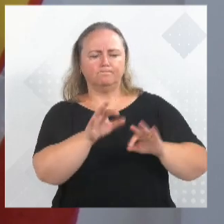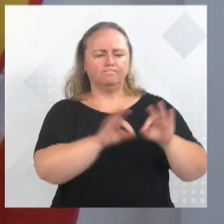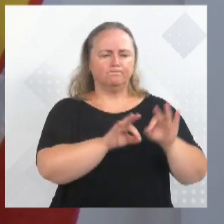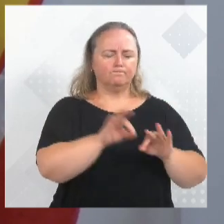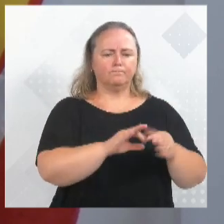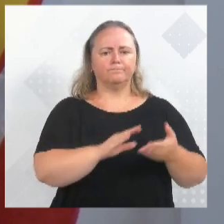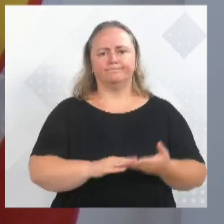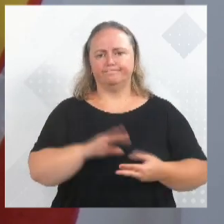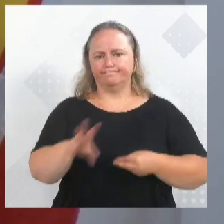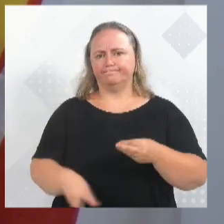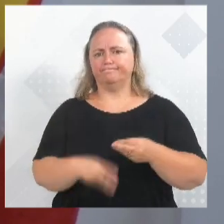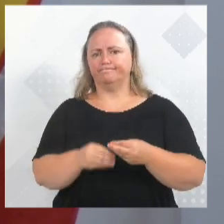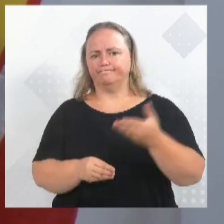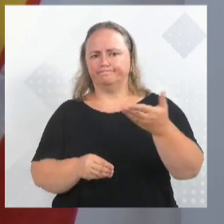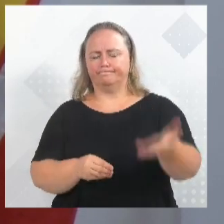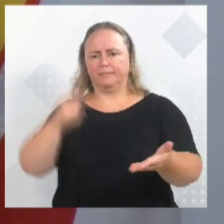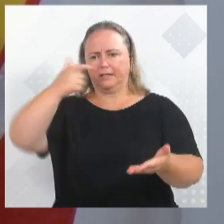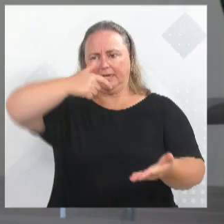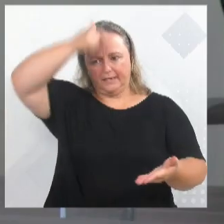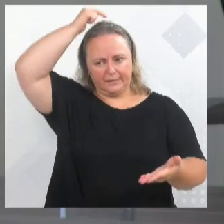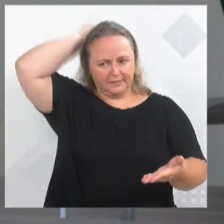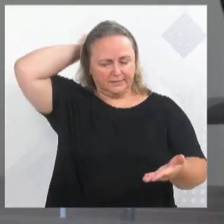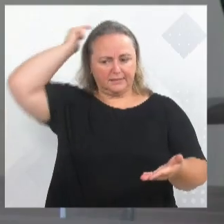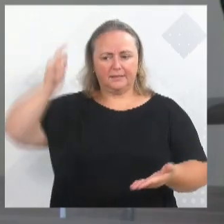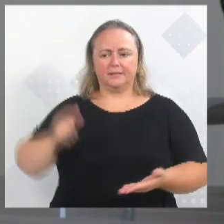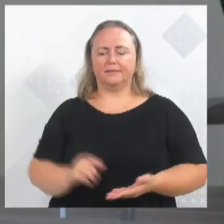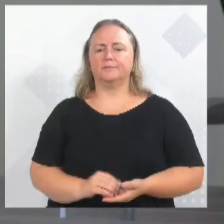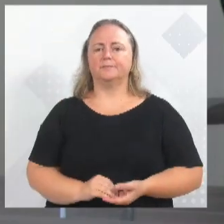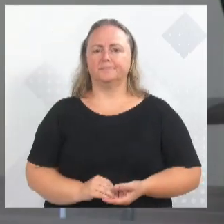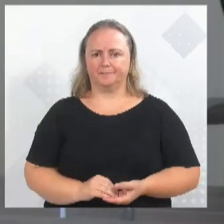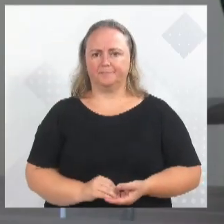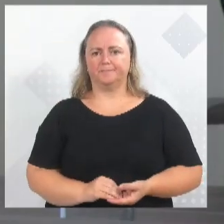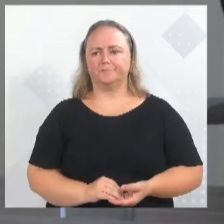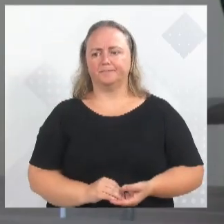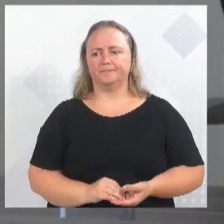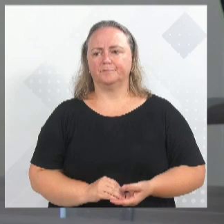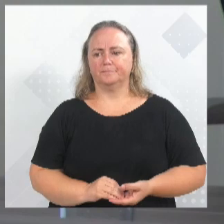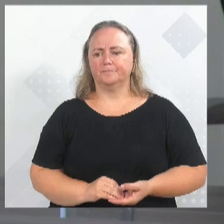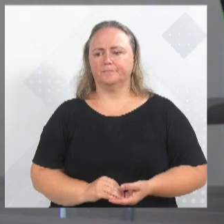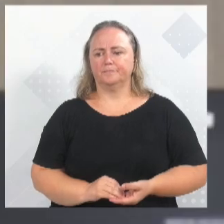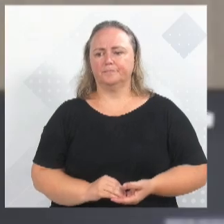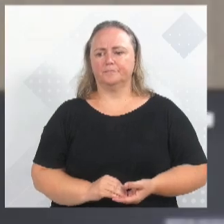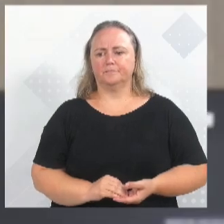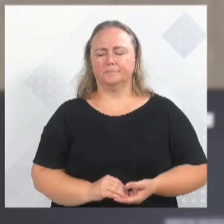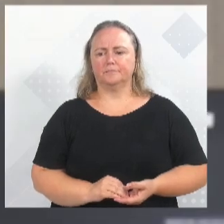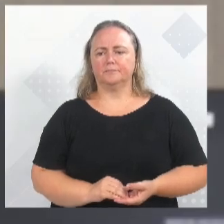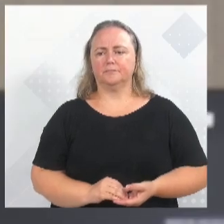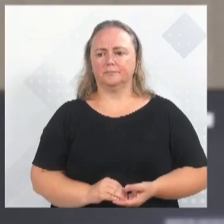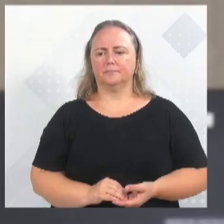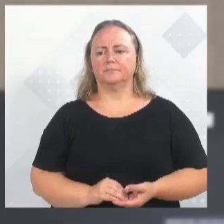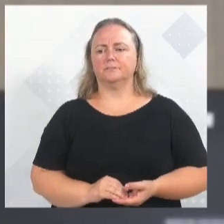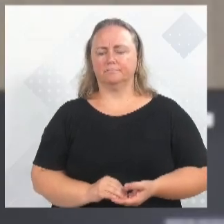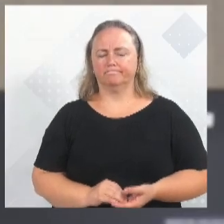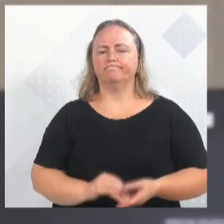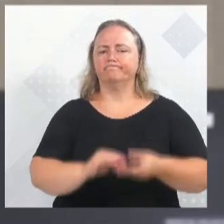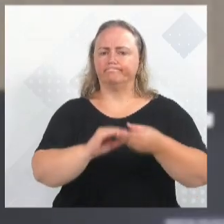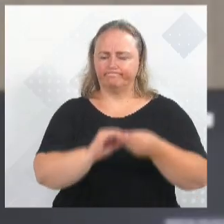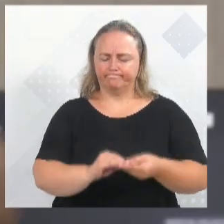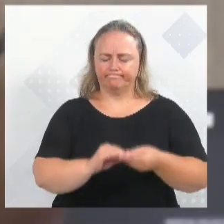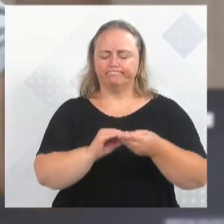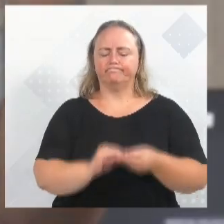parte do vereador Adriano Pereira com autorização do orador concedo a parte ao Vereador Adriano Maurício quero cumprimentar pelo